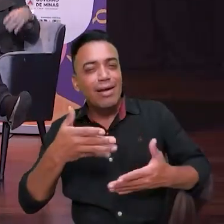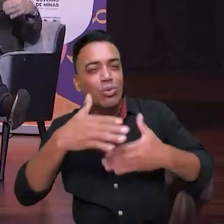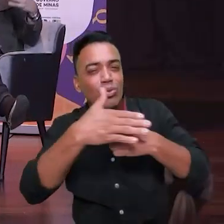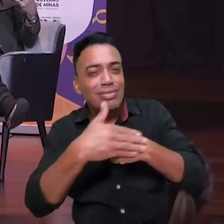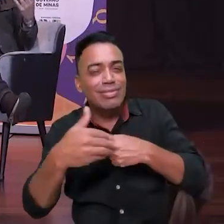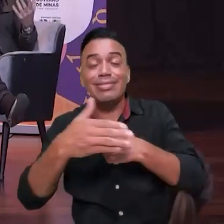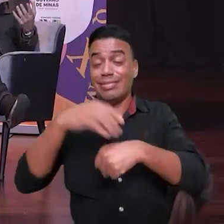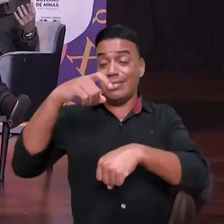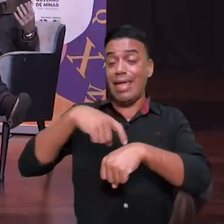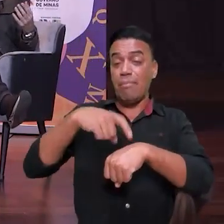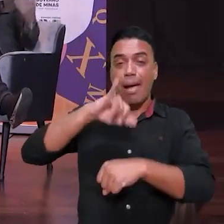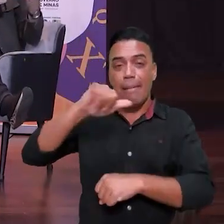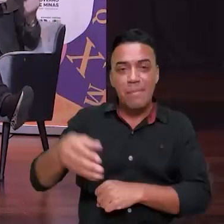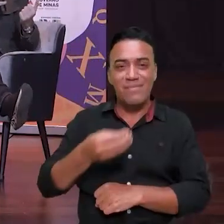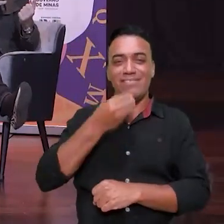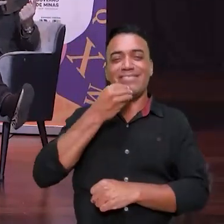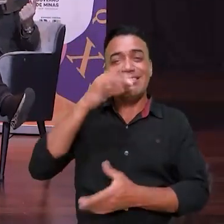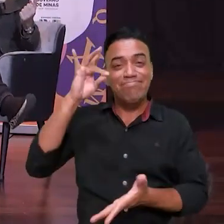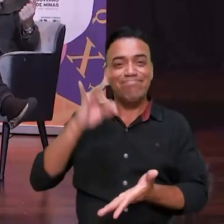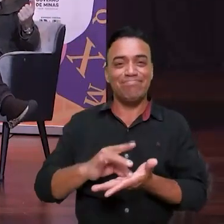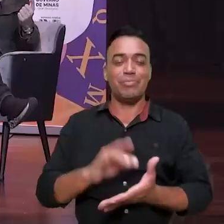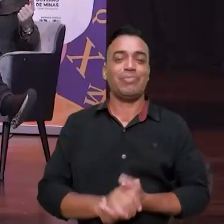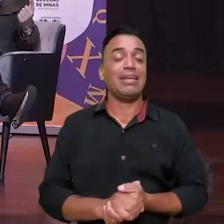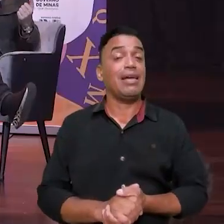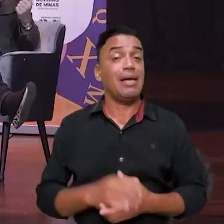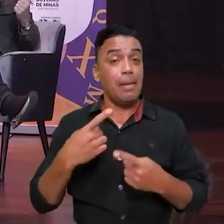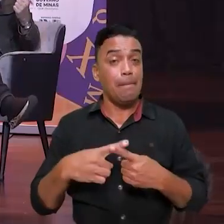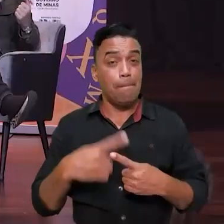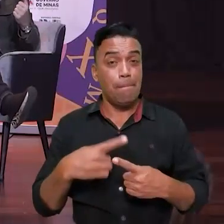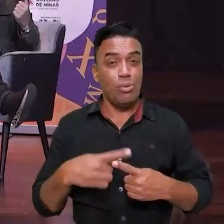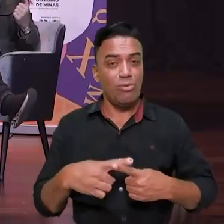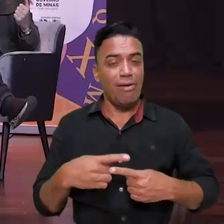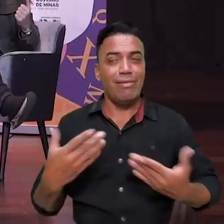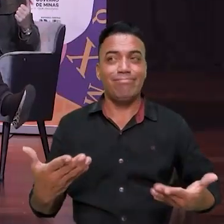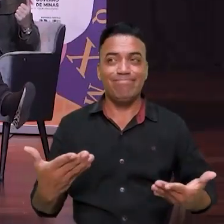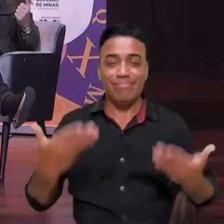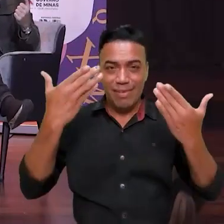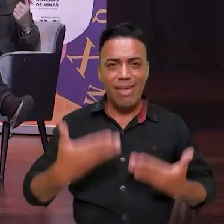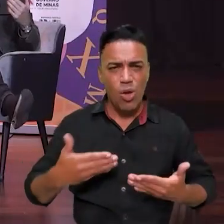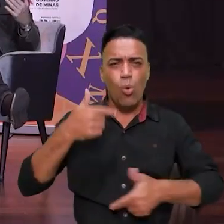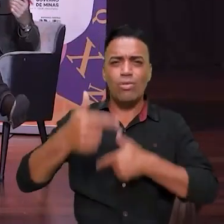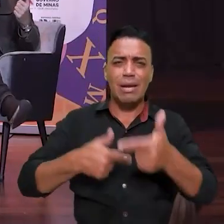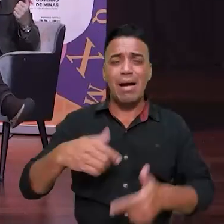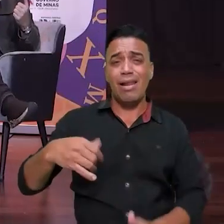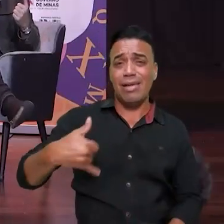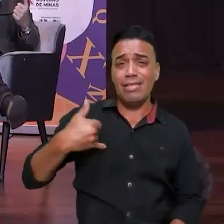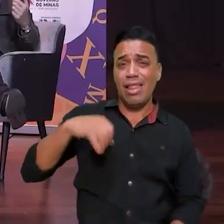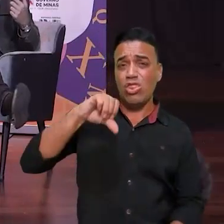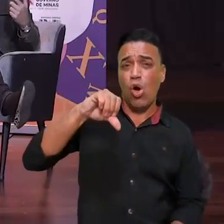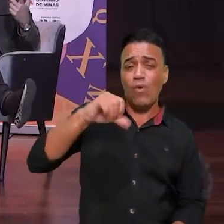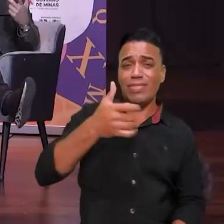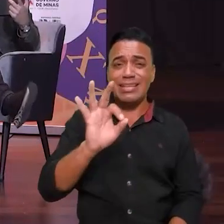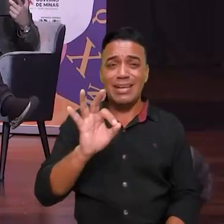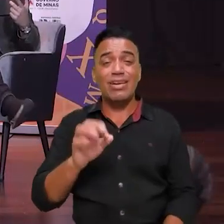com tempo para viver isso, de verdade. Porque gente, eu trabalho desde os 9, 10 anos de